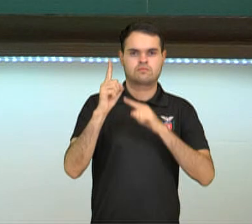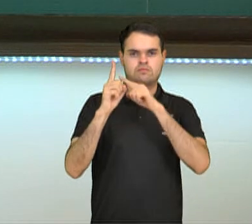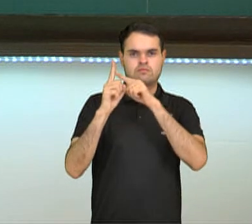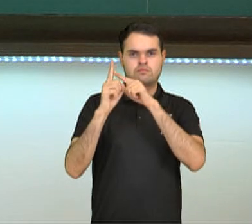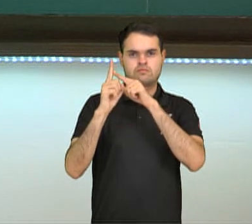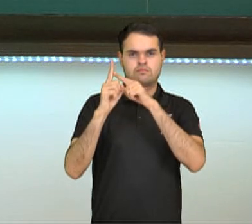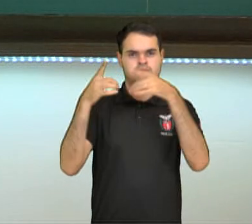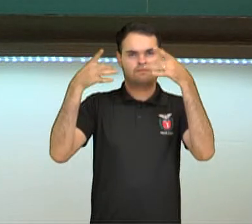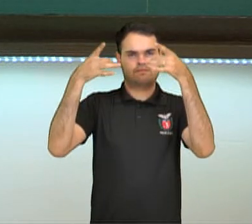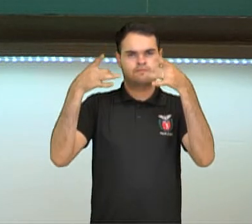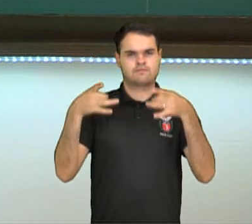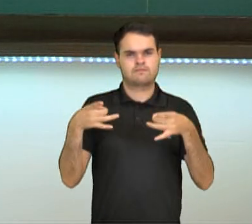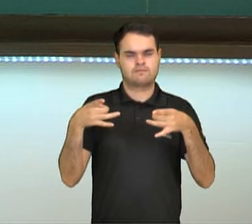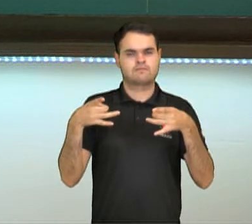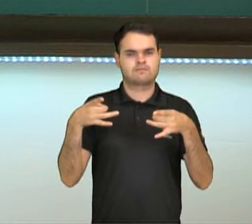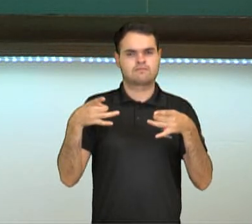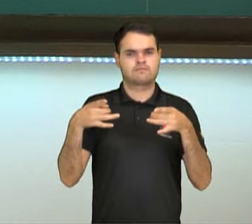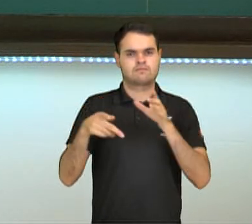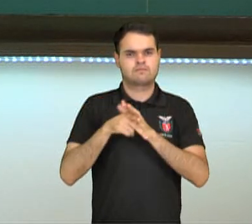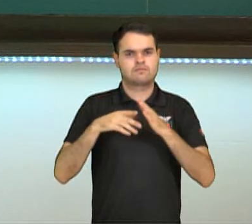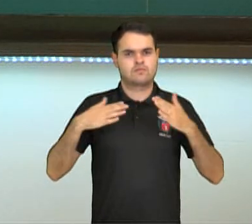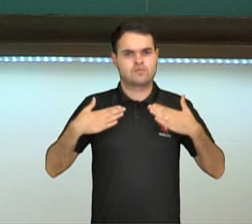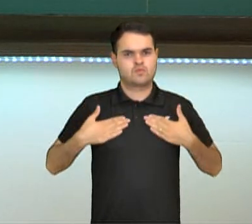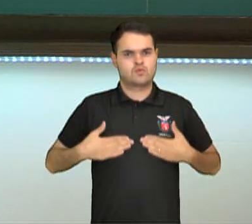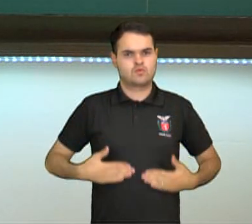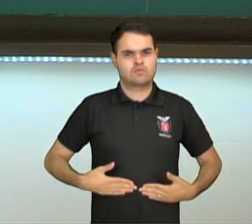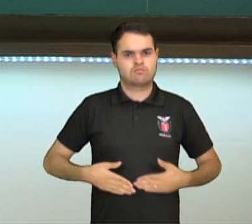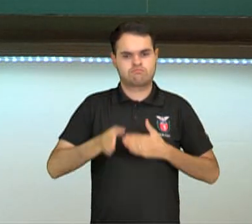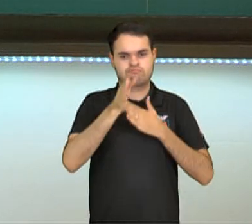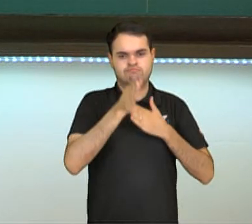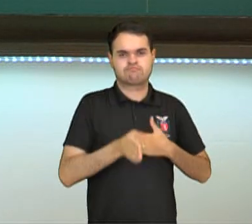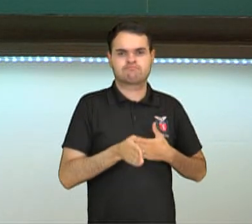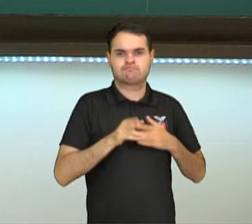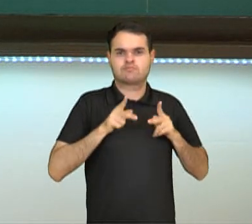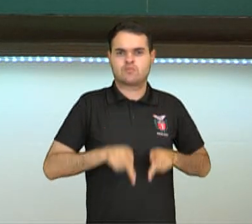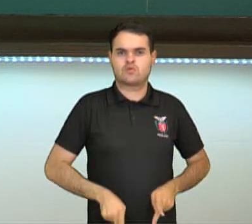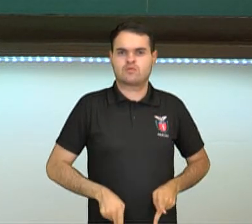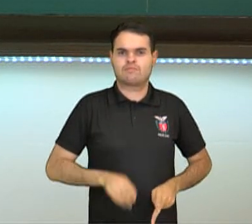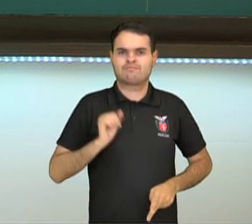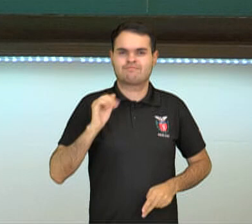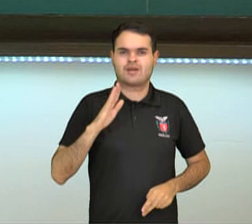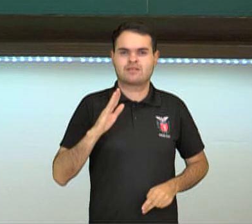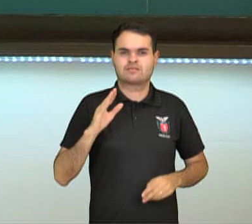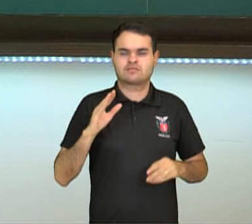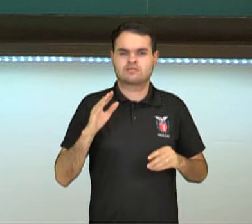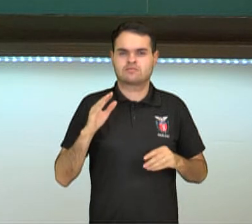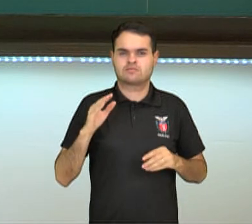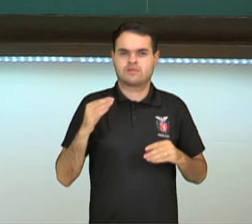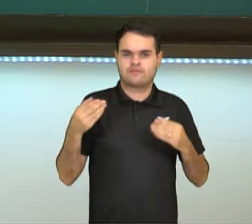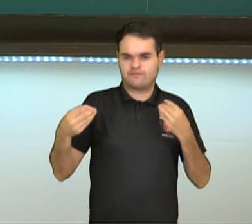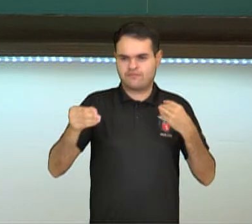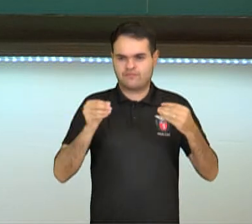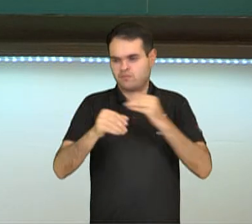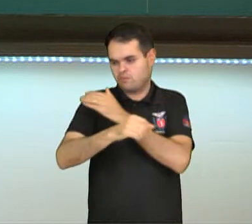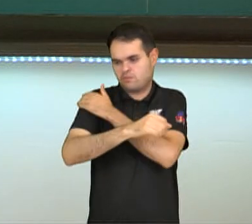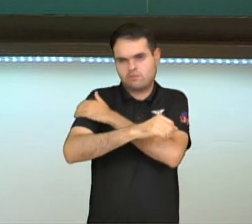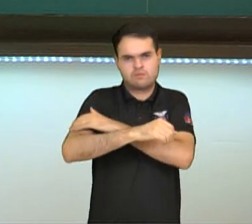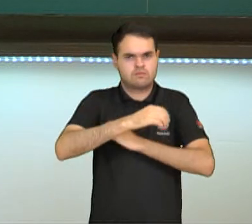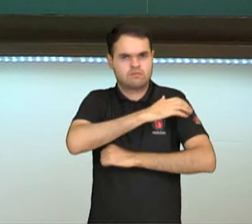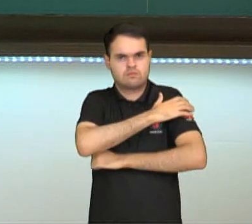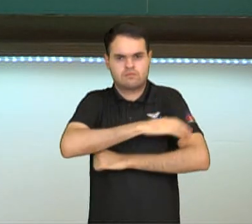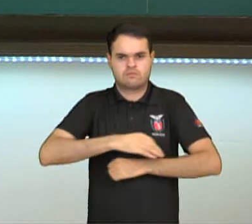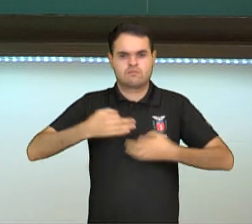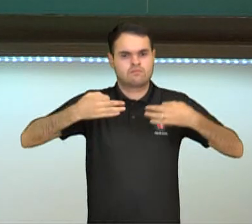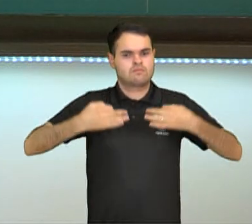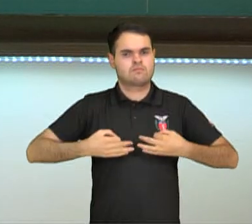definida, mantém, né, o meu corpo na posição mais anatômica. Isso vai melhorar o meu equilíbrio, vai